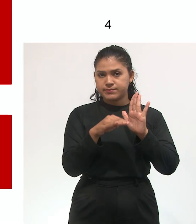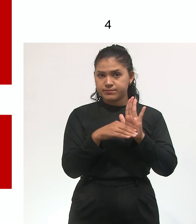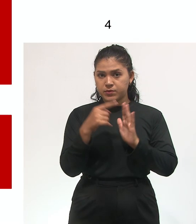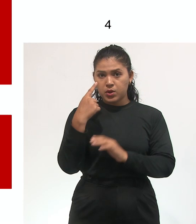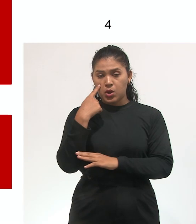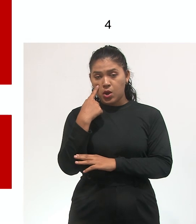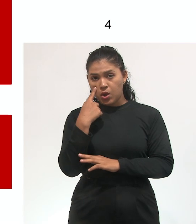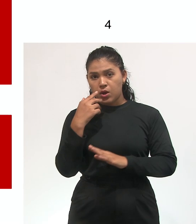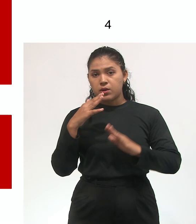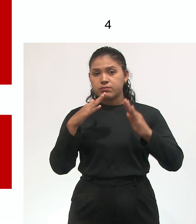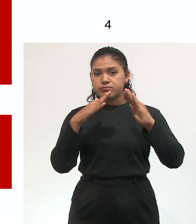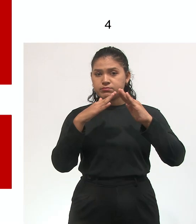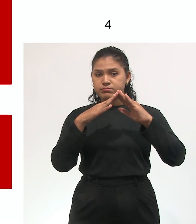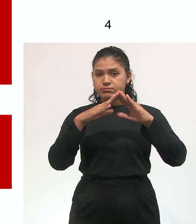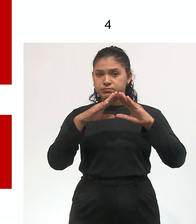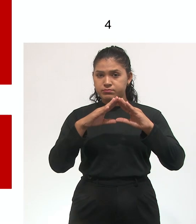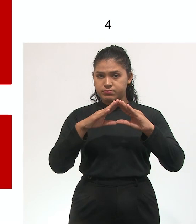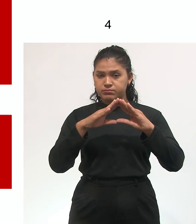esta pirâmide,